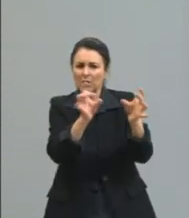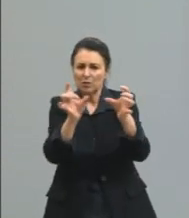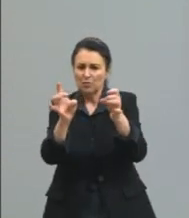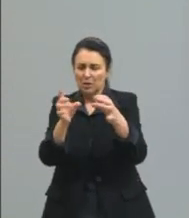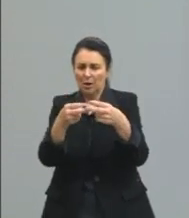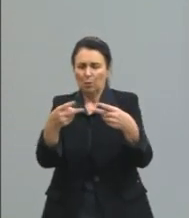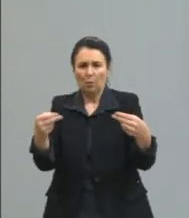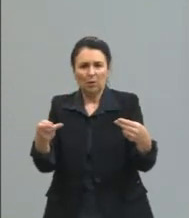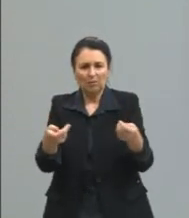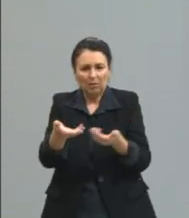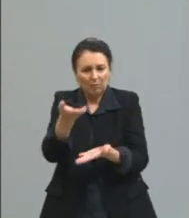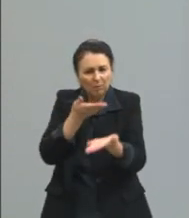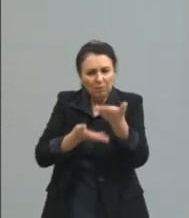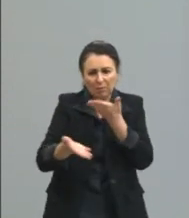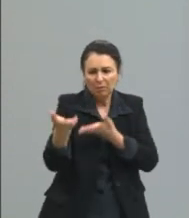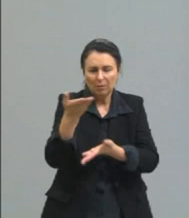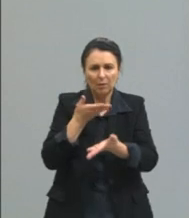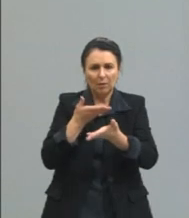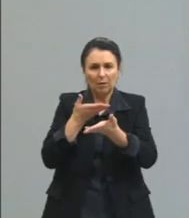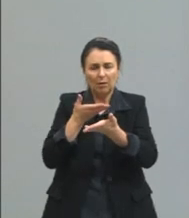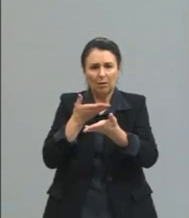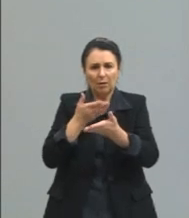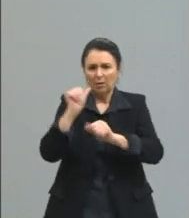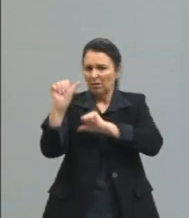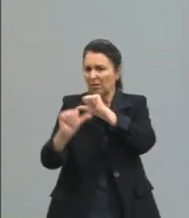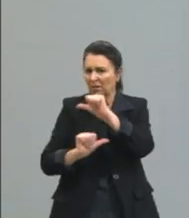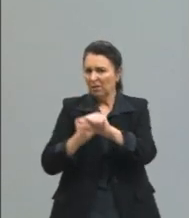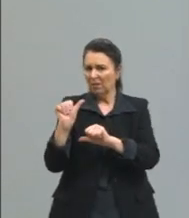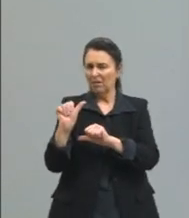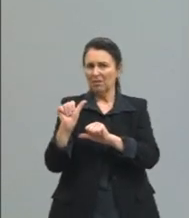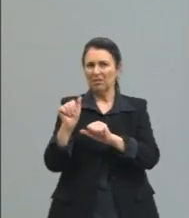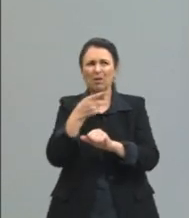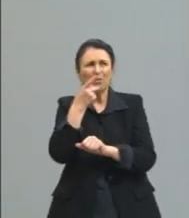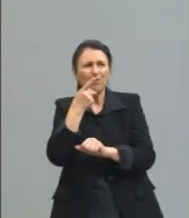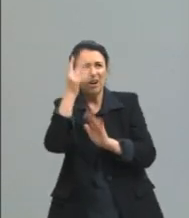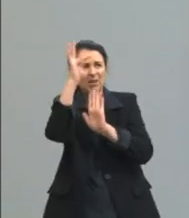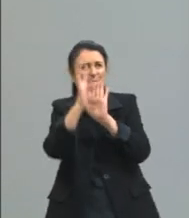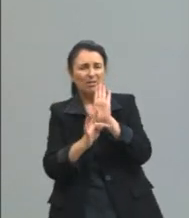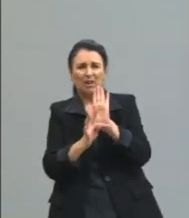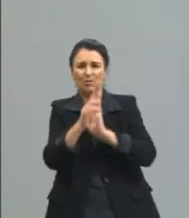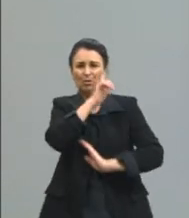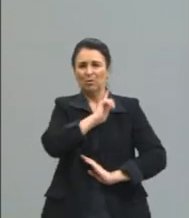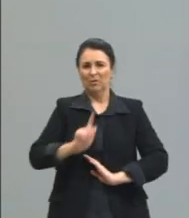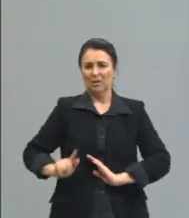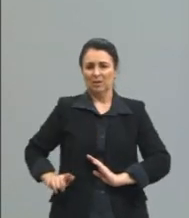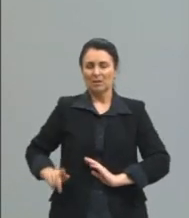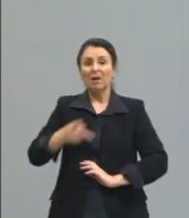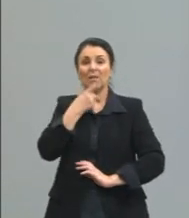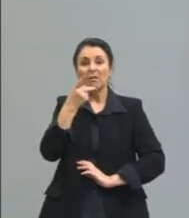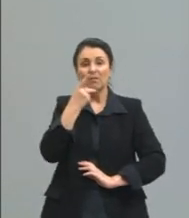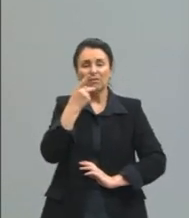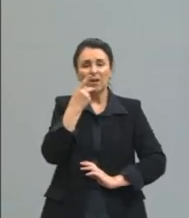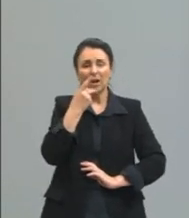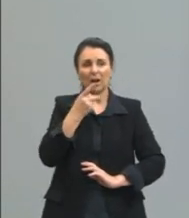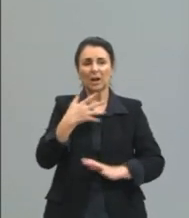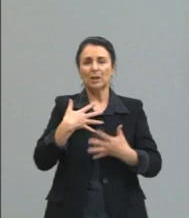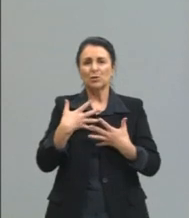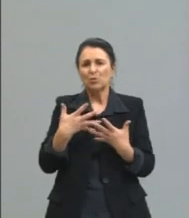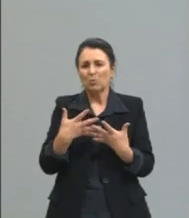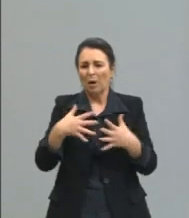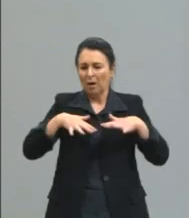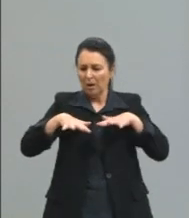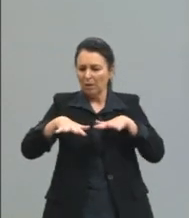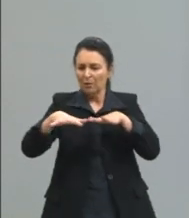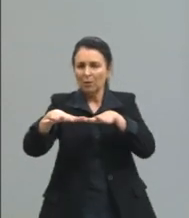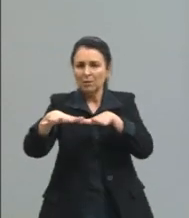especificamente, que tiveram essa insurgência. No texto não fala dos governantes, né, fala de uma resistência popular. Então, qual será que é